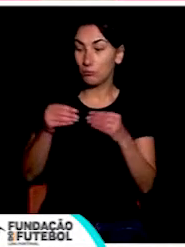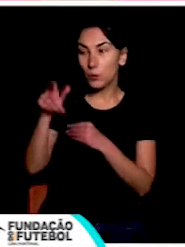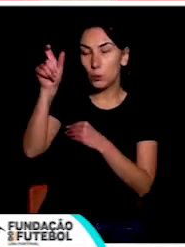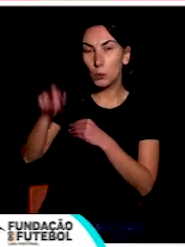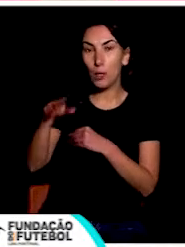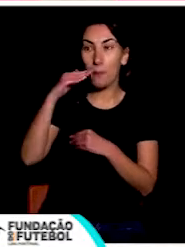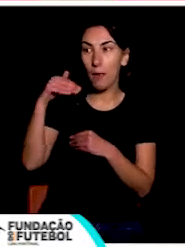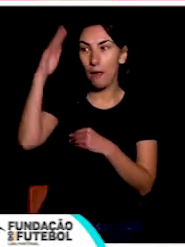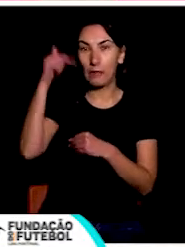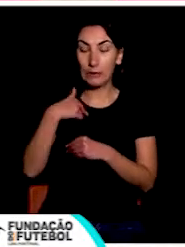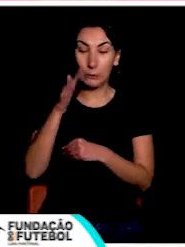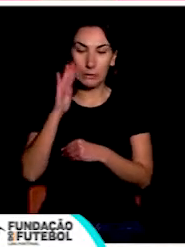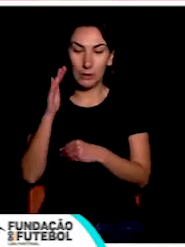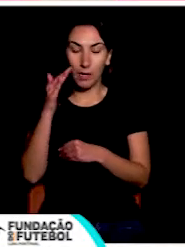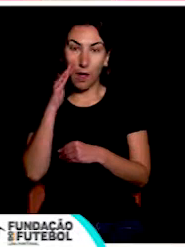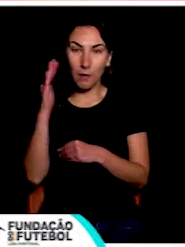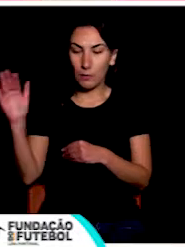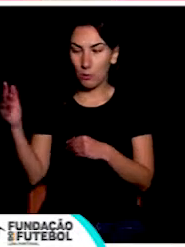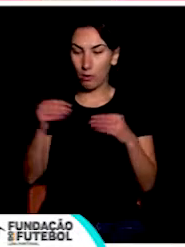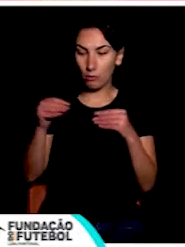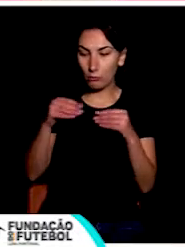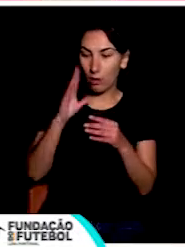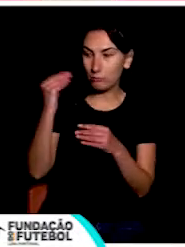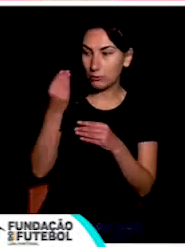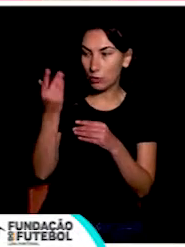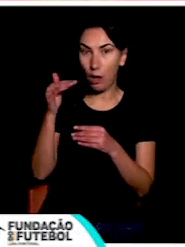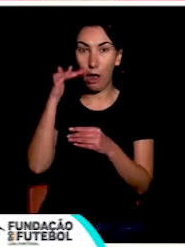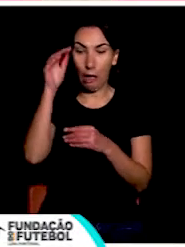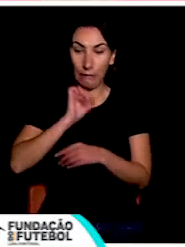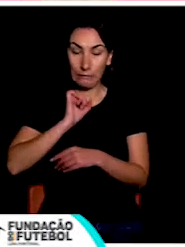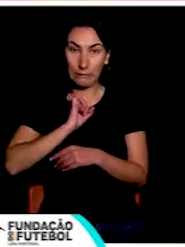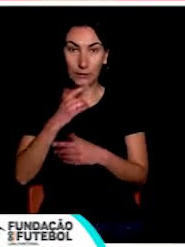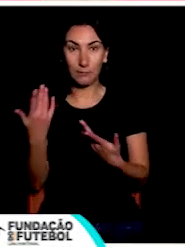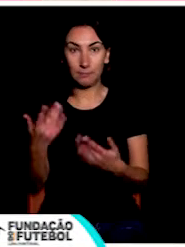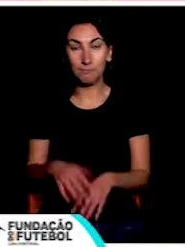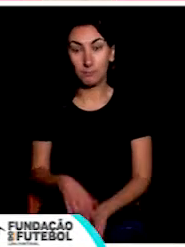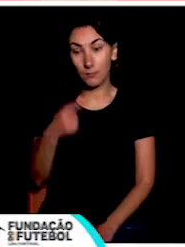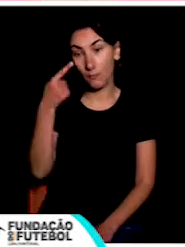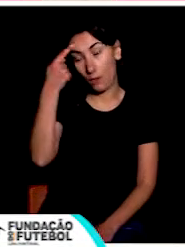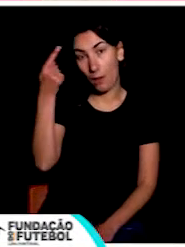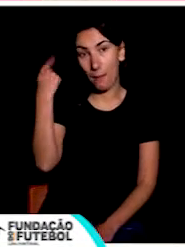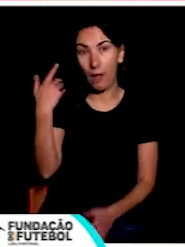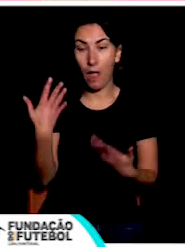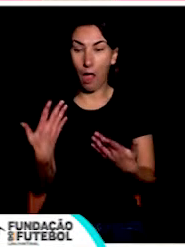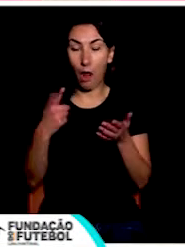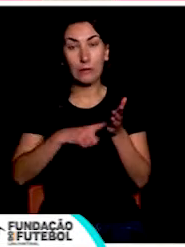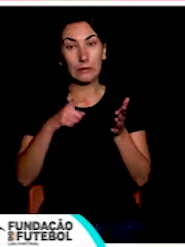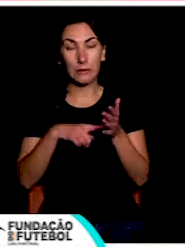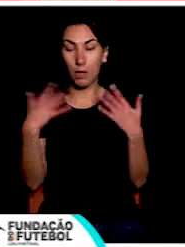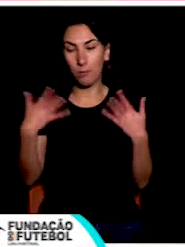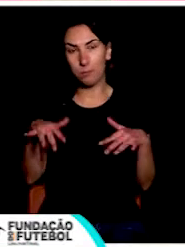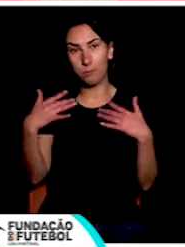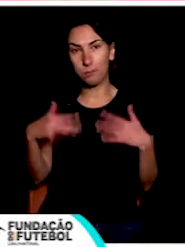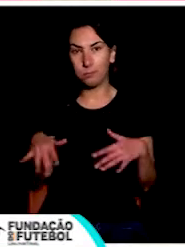apanhamos jogadores mais velhos, estava habituado a jogar sempre com jovens da minha idade, ano passado na Liga Revelação, agora é